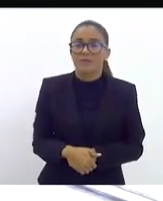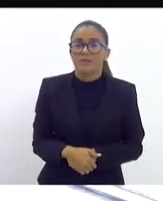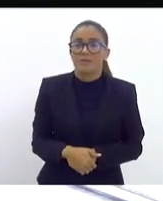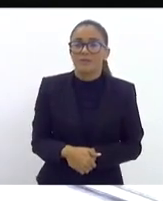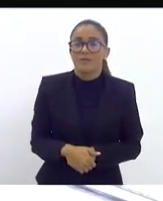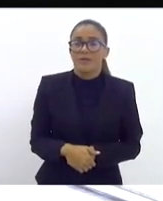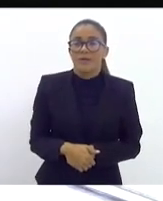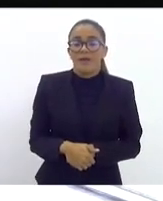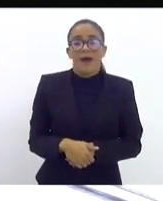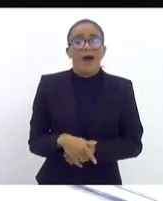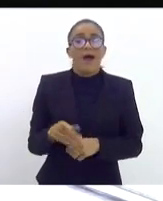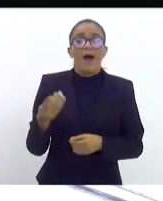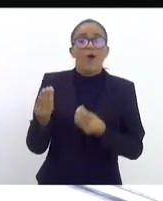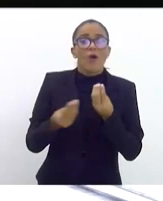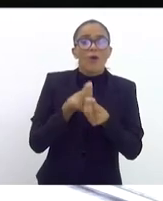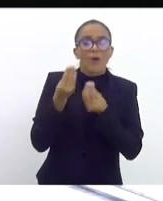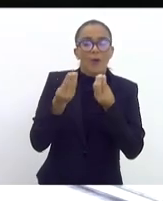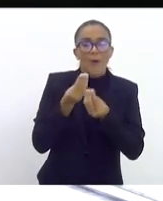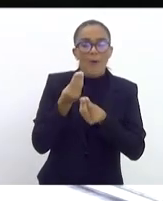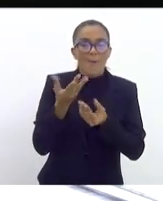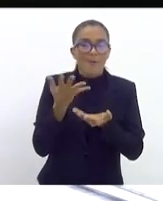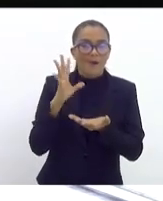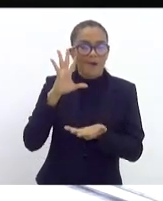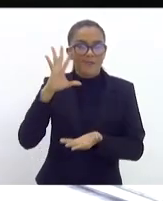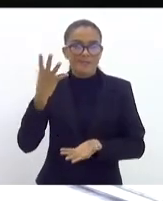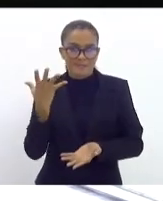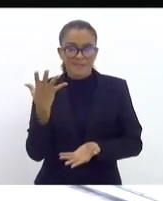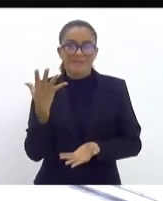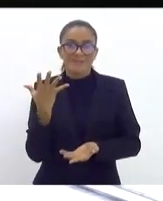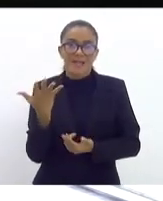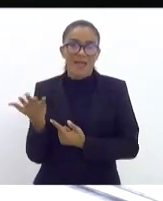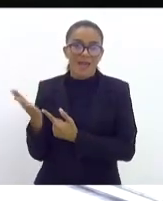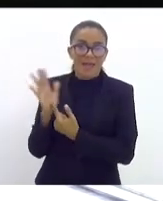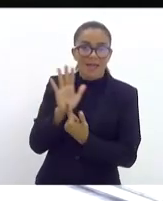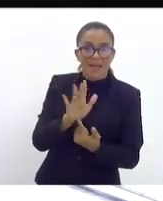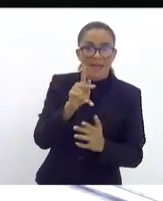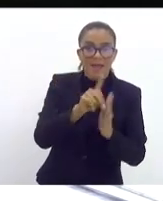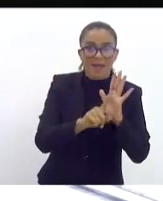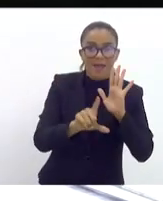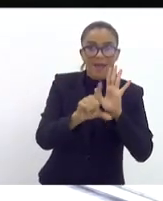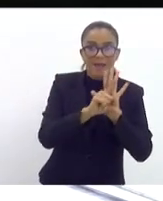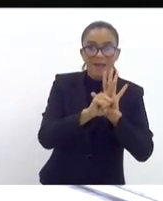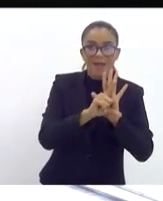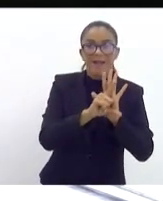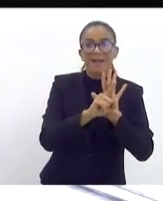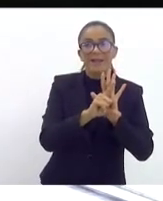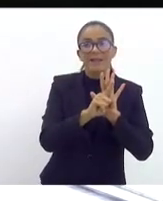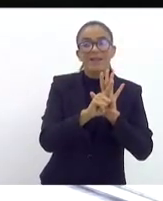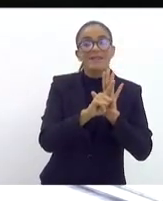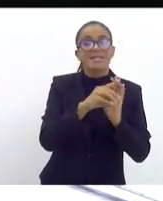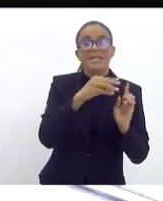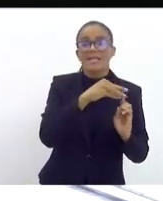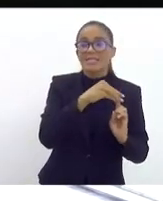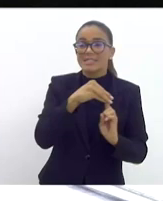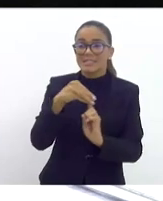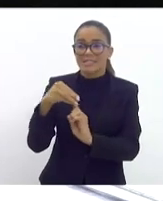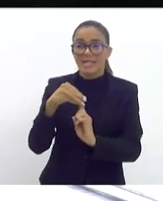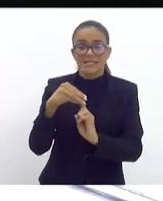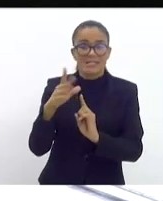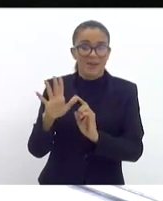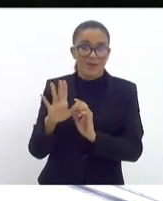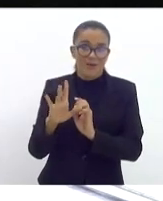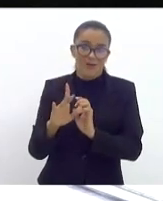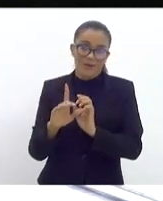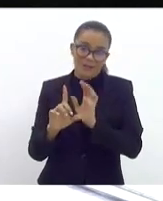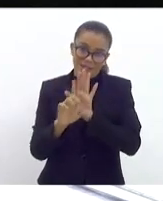a saída será a gente apresentar projetos de indicação Legislativa